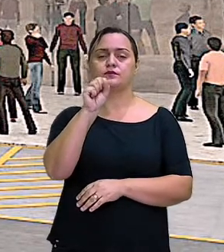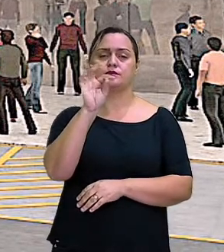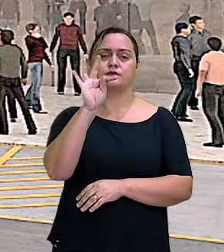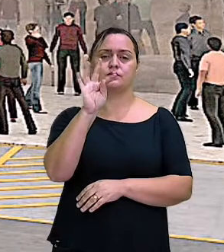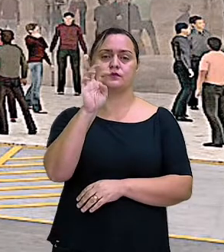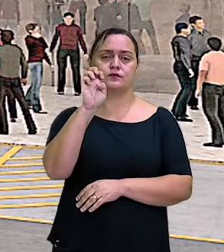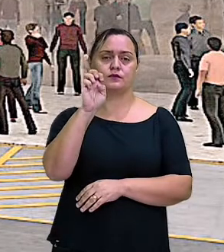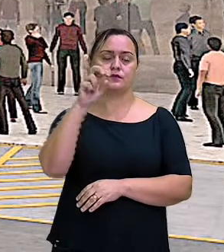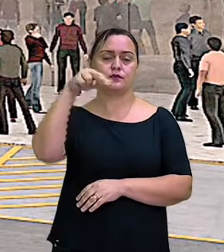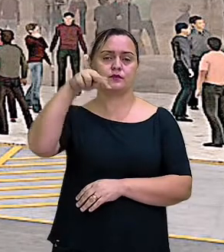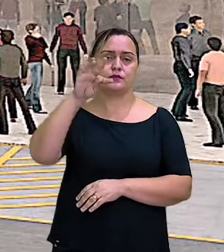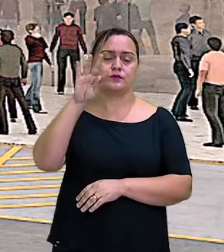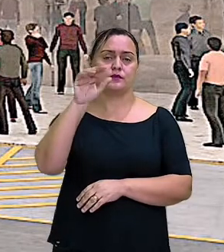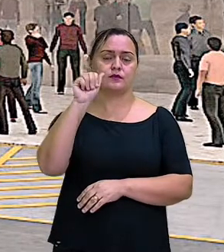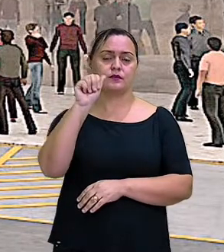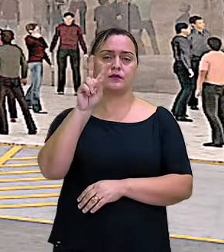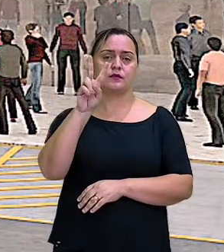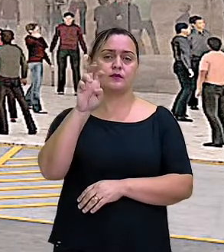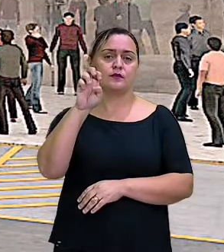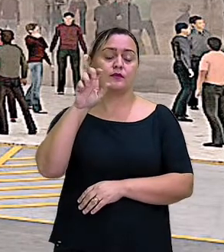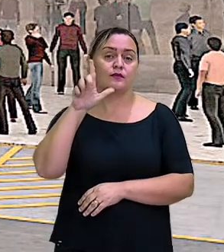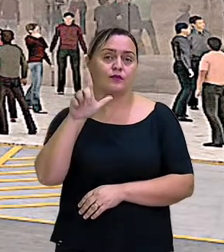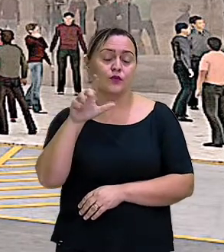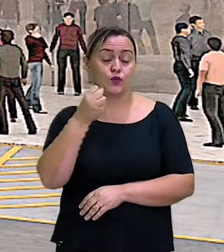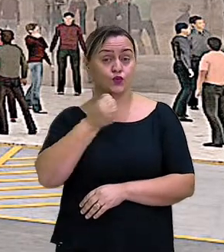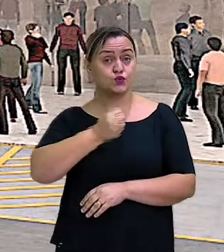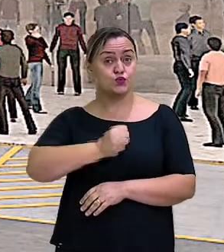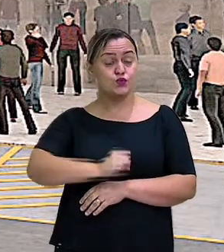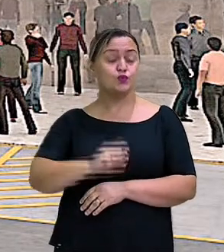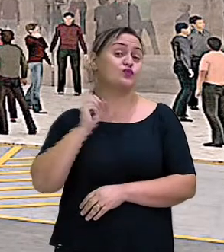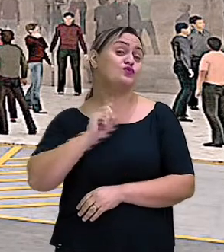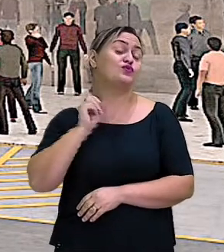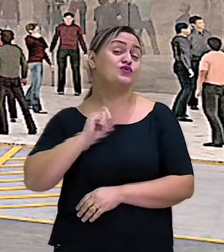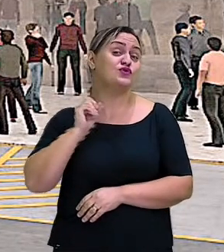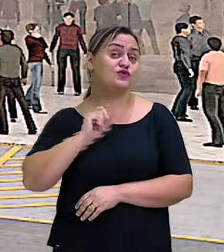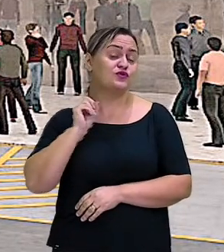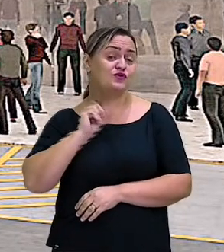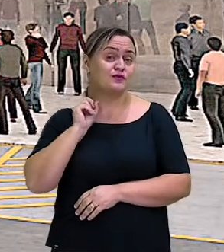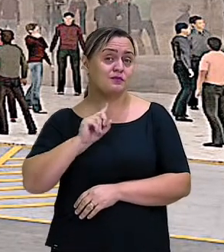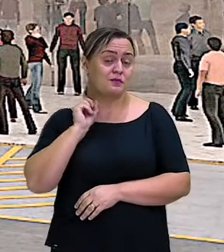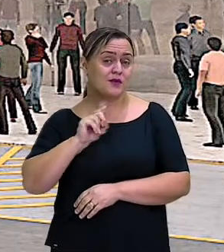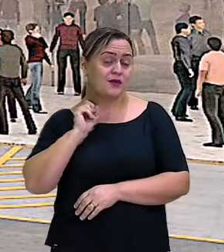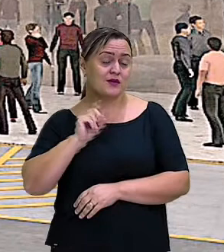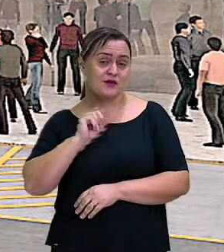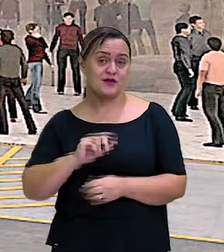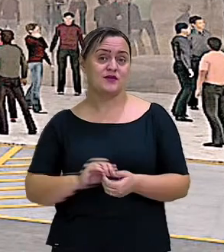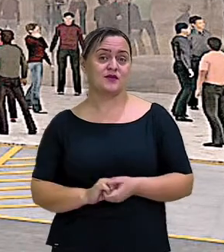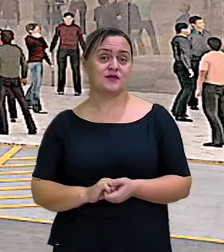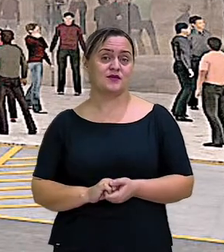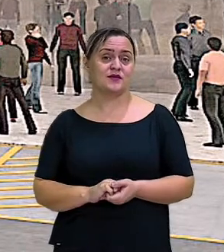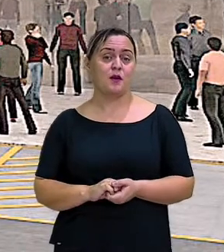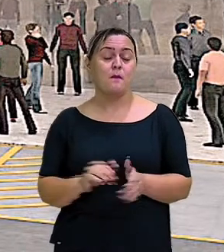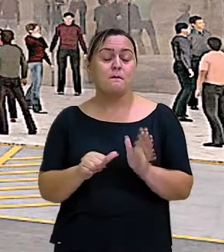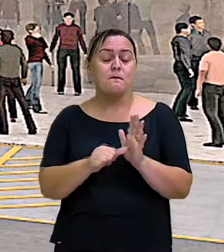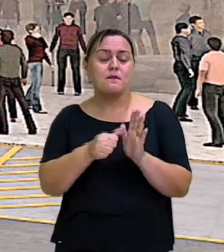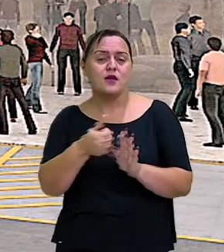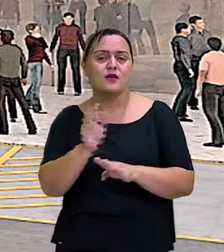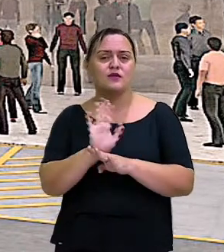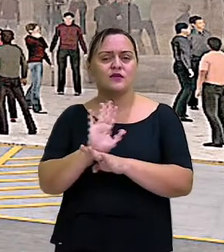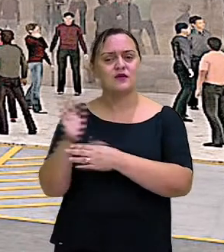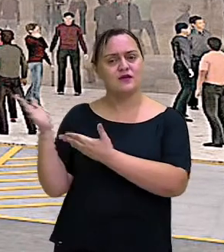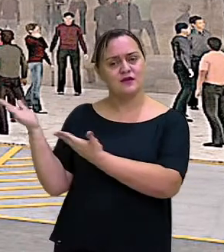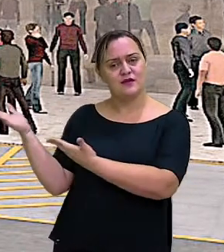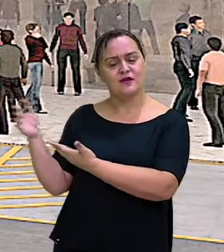país em Itajubá, no sul de Minas. Foi a cidade escolhida para receber o mais